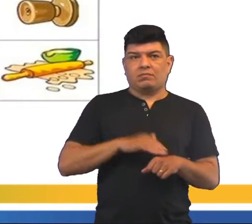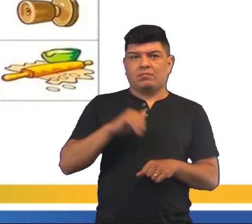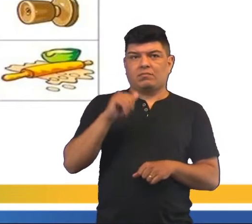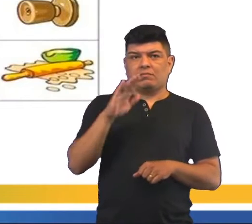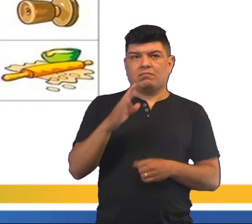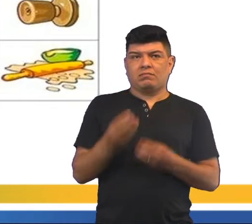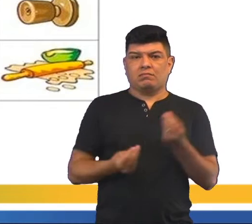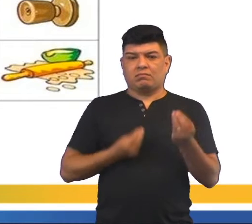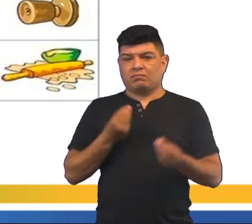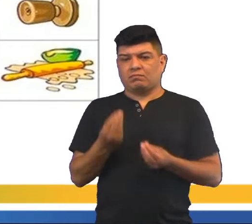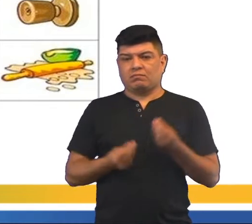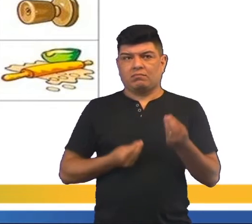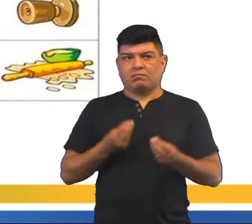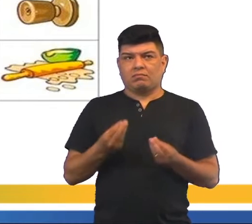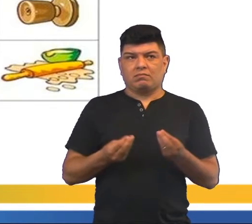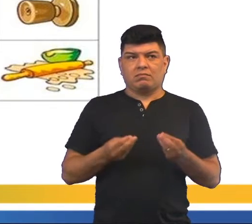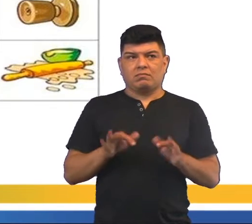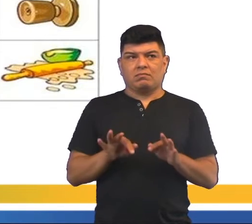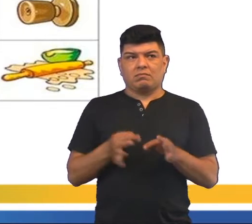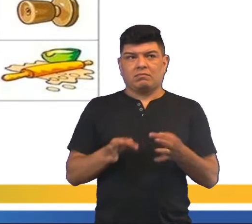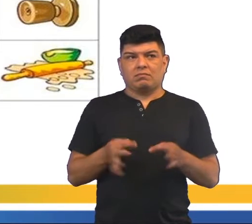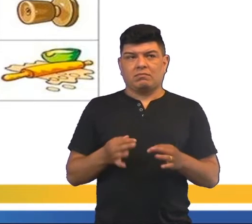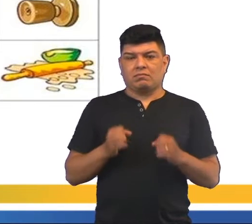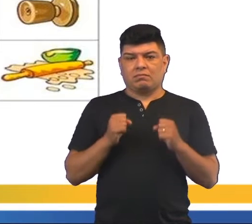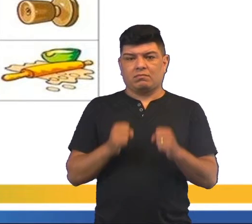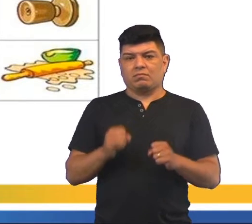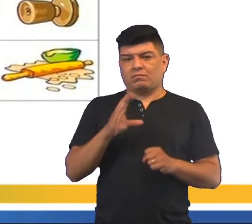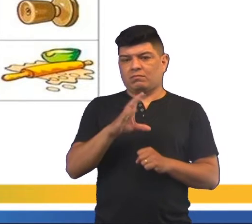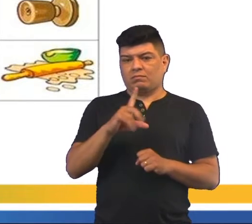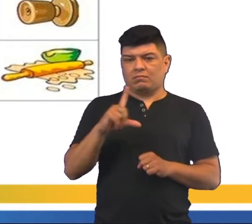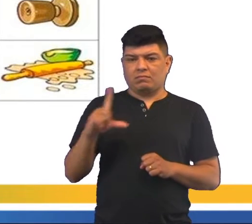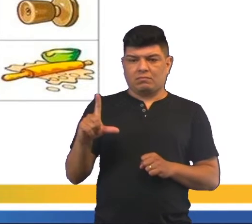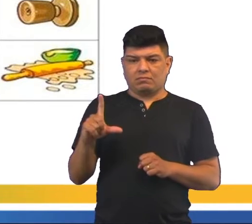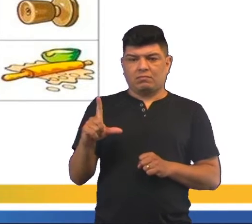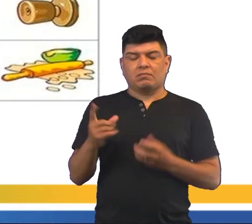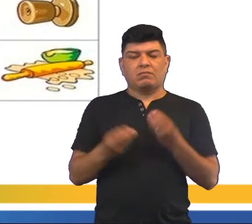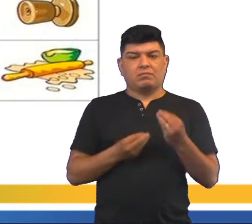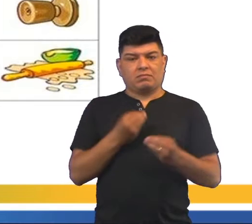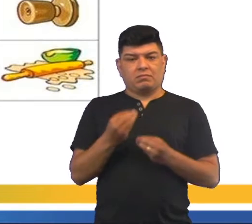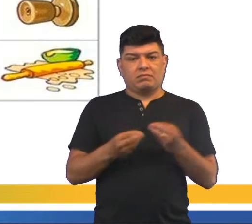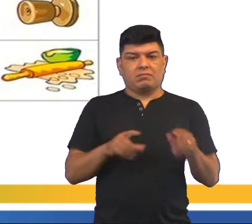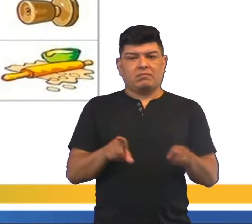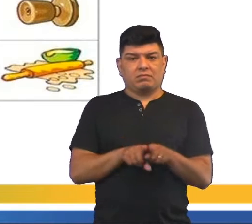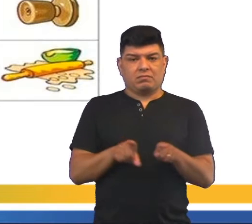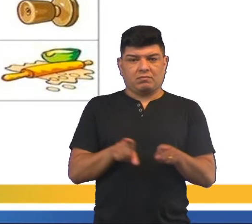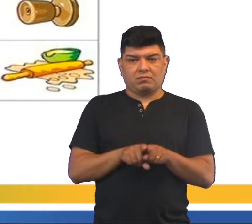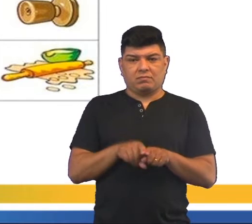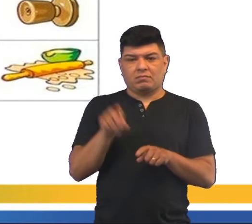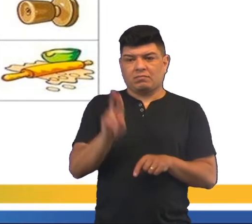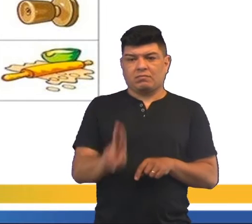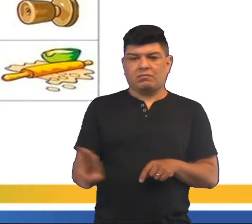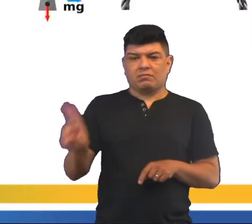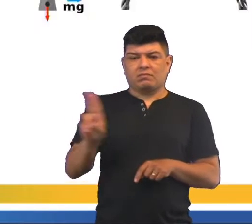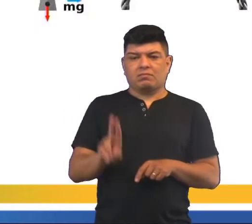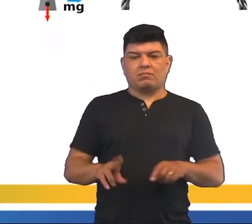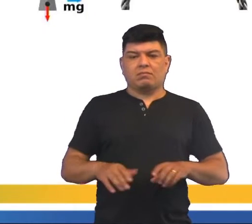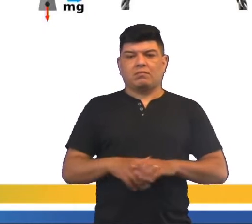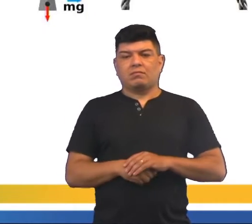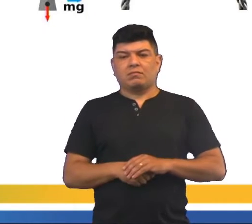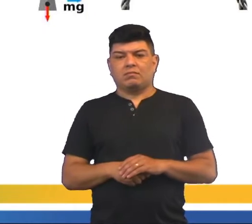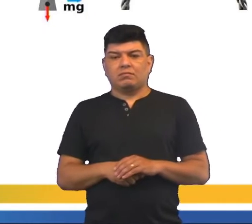mais de como que essas máquinas simples podem ser classificadas como que elas podem ser também utilizados